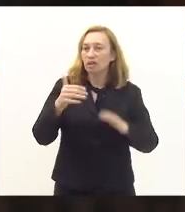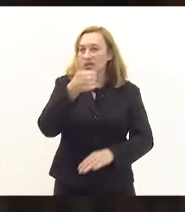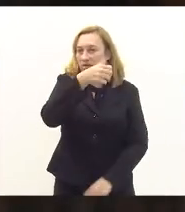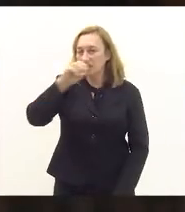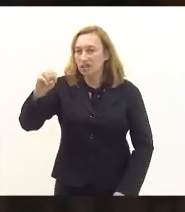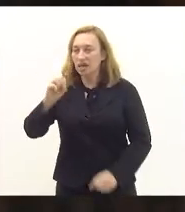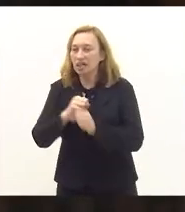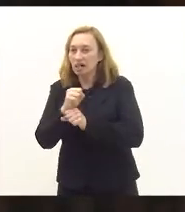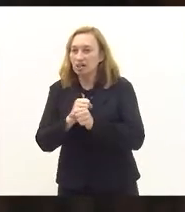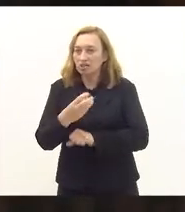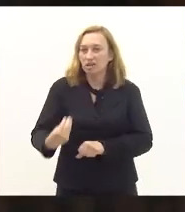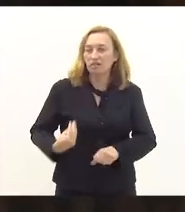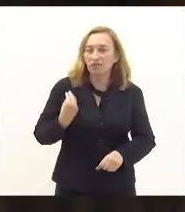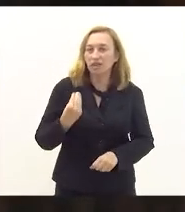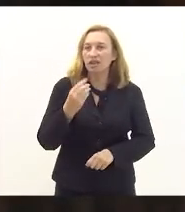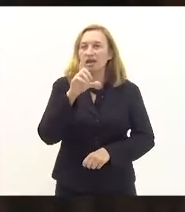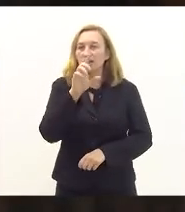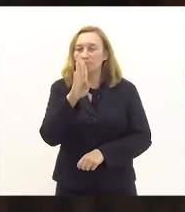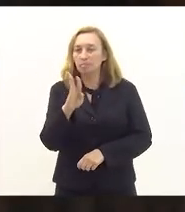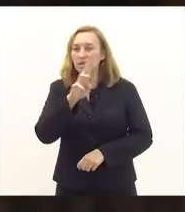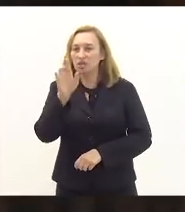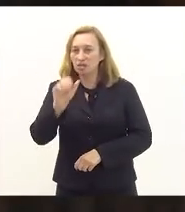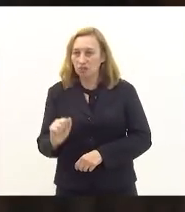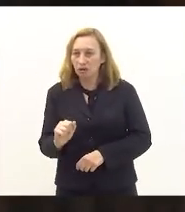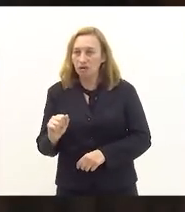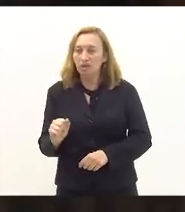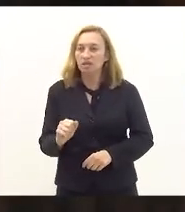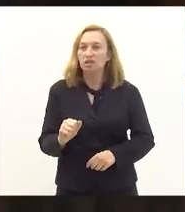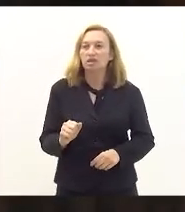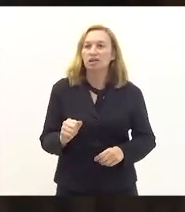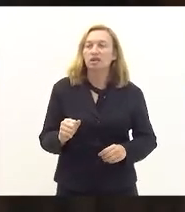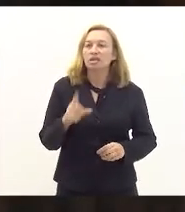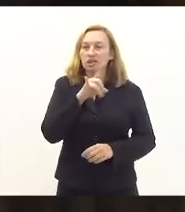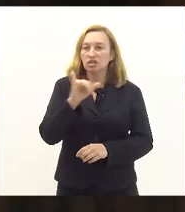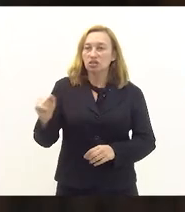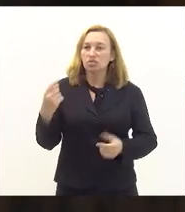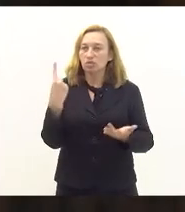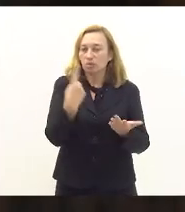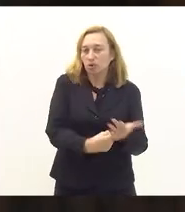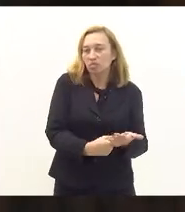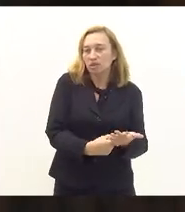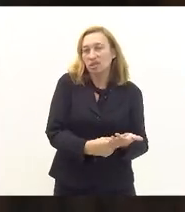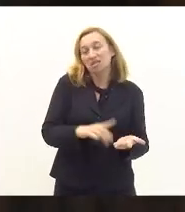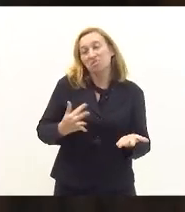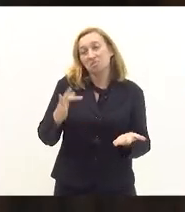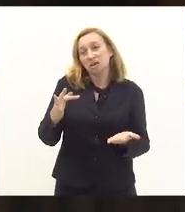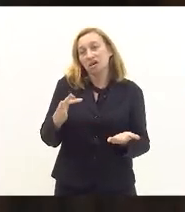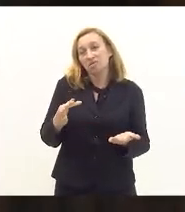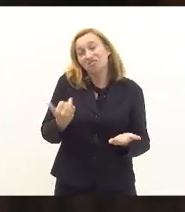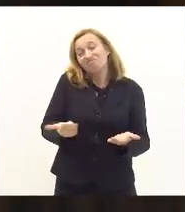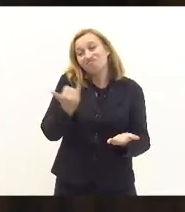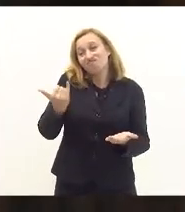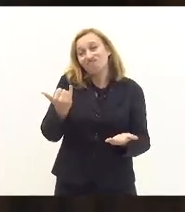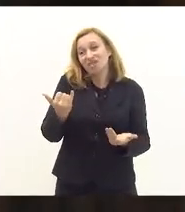de nascimento de Leonel de Moura Brizola, mas nesta data tem um compromisso previamente agendado e, portanto, infelizmente, não